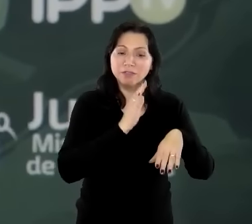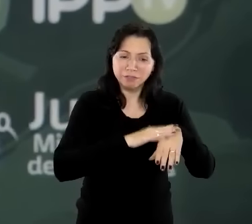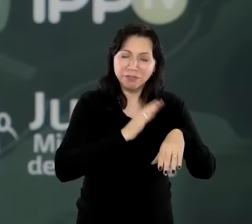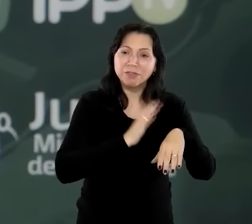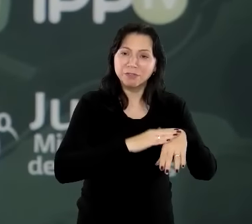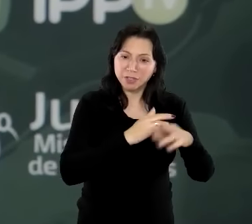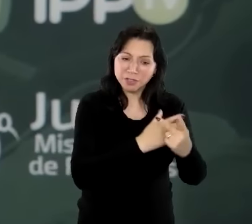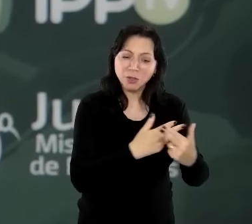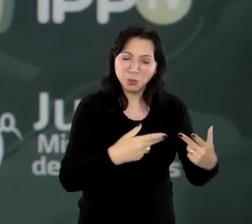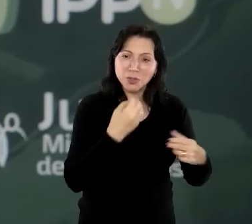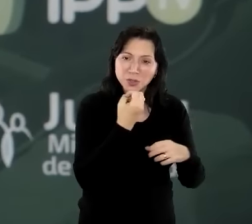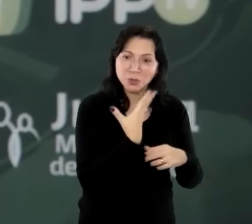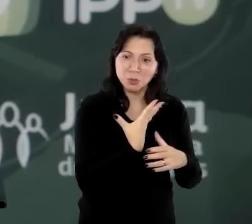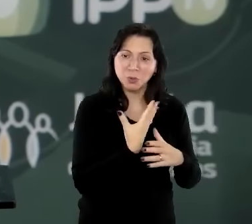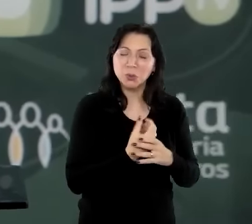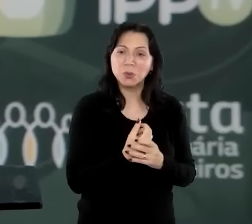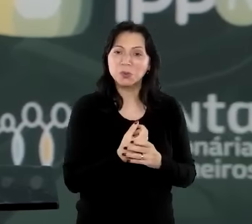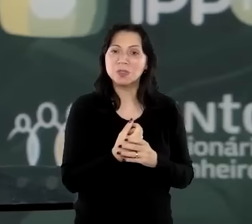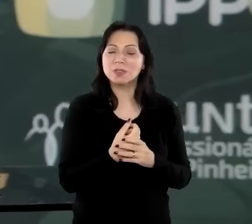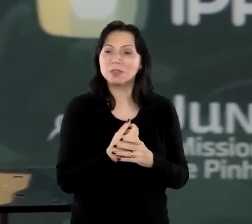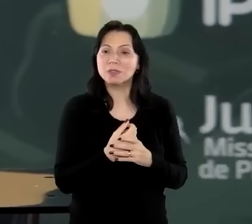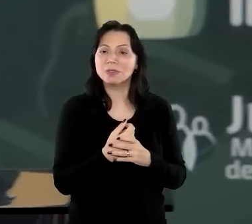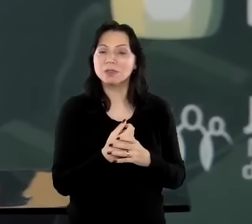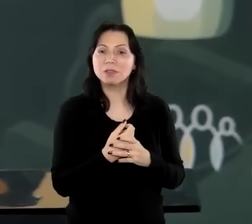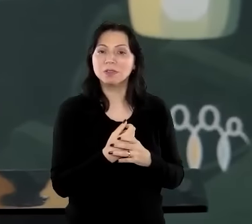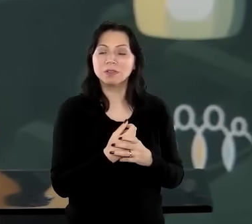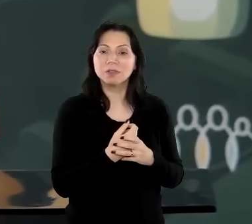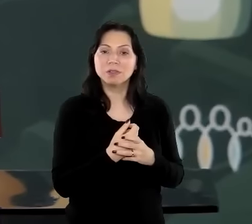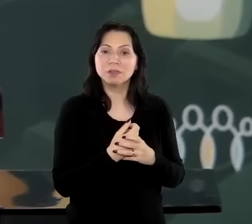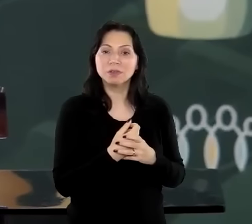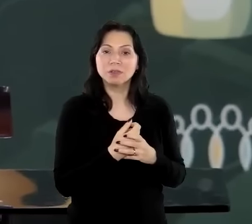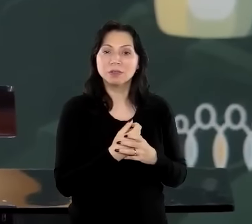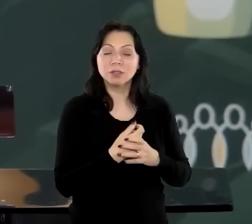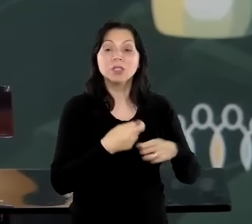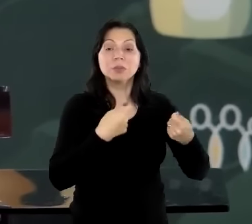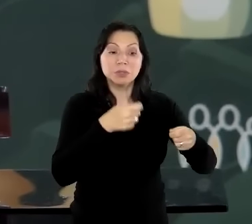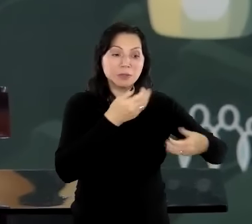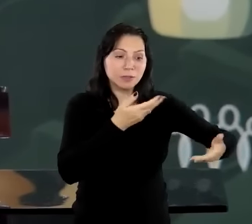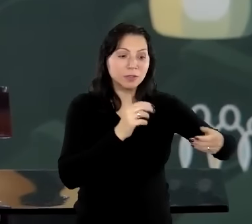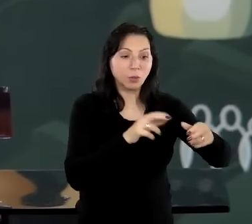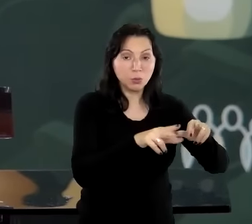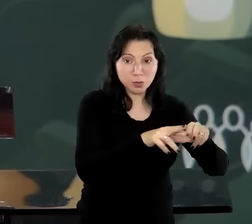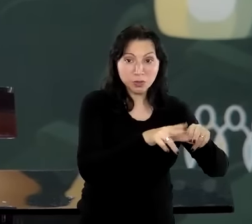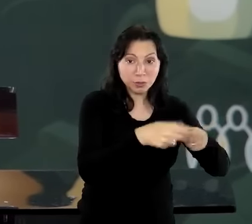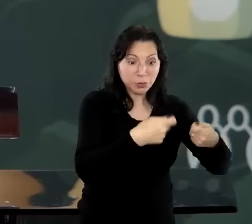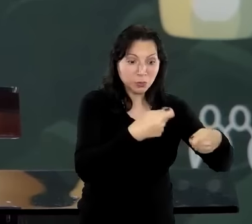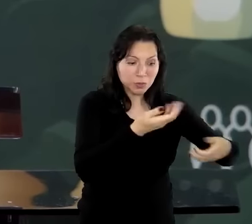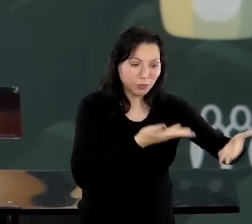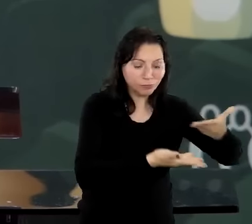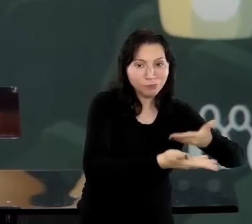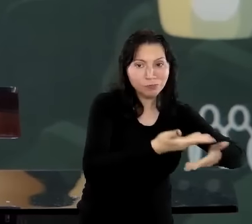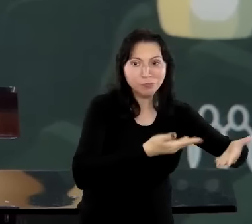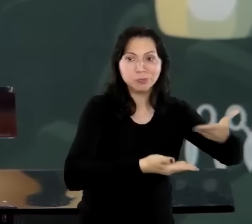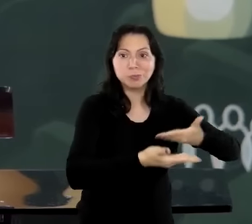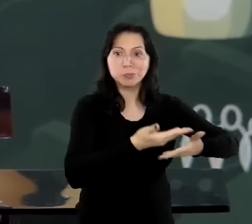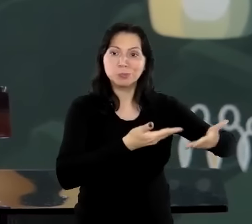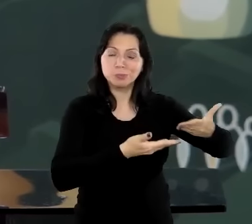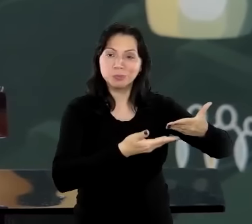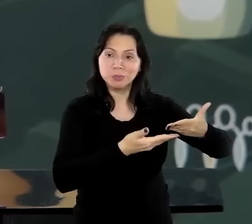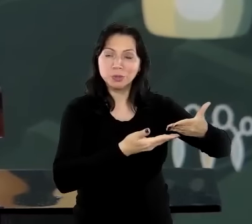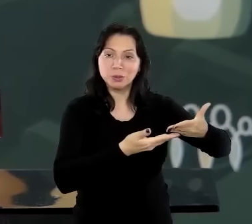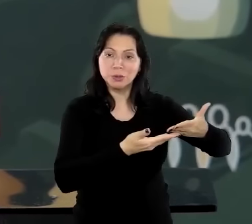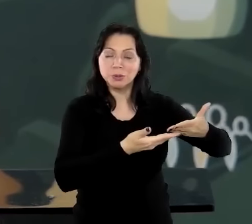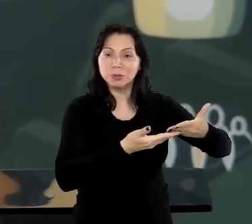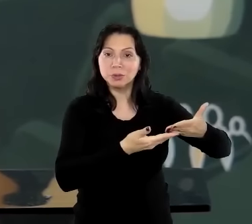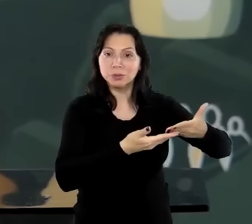não negligencie a prática do bem, não negligencie a mútua cooperação. Sabe por quê?